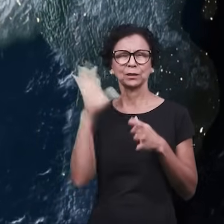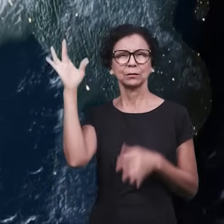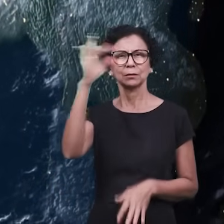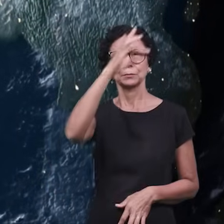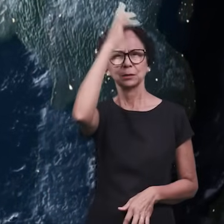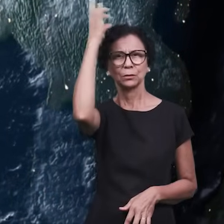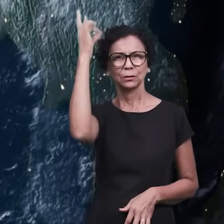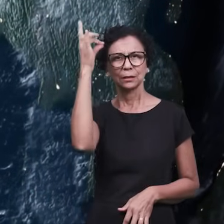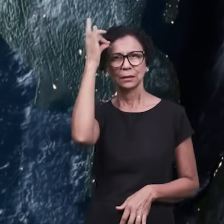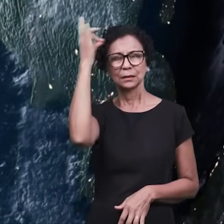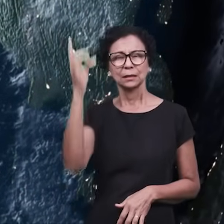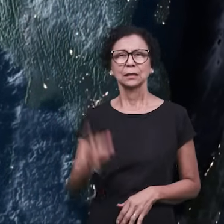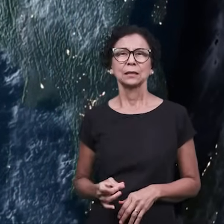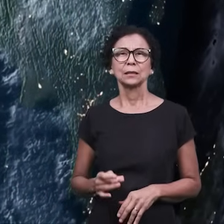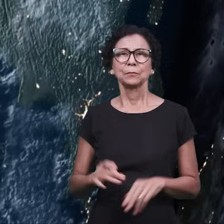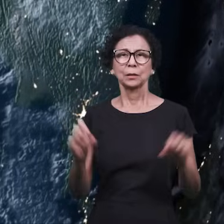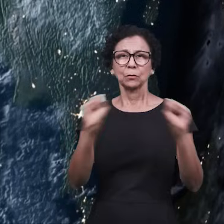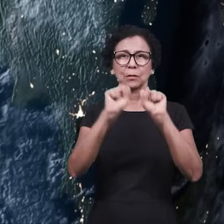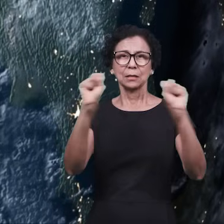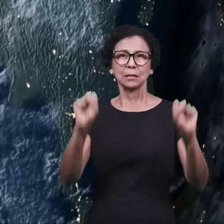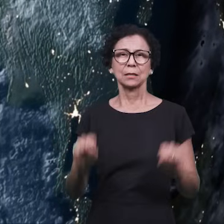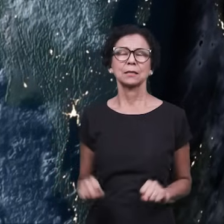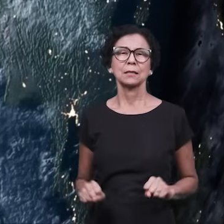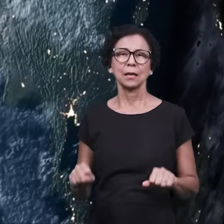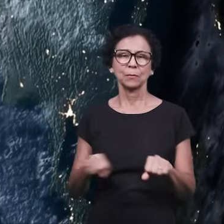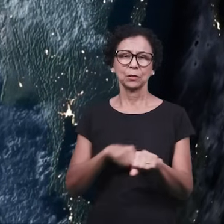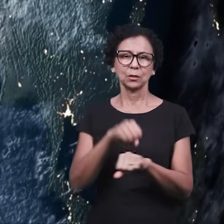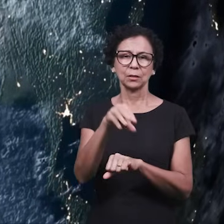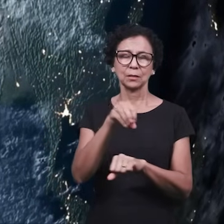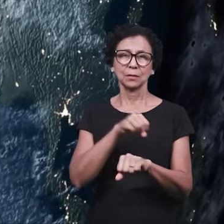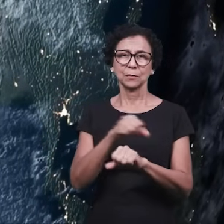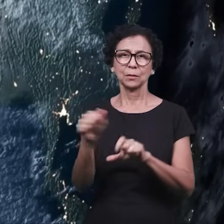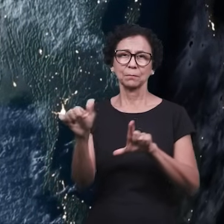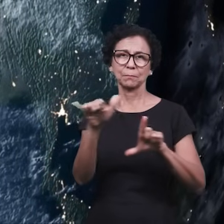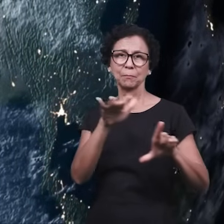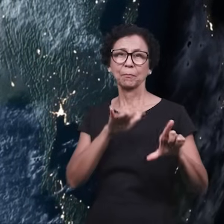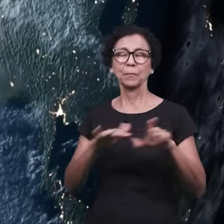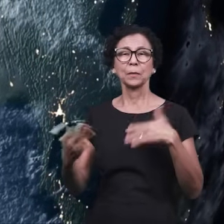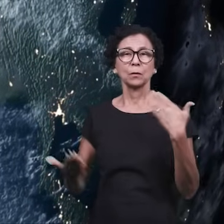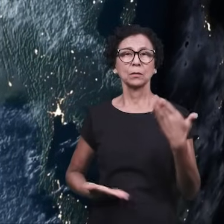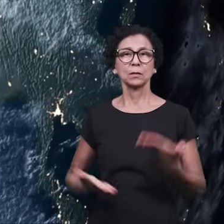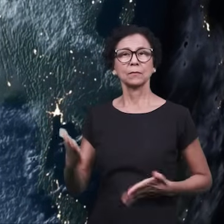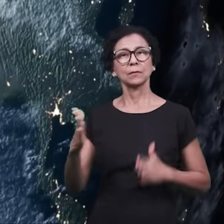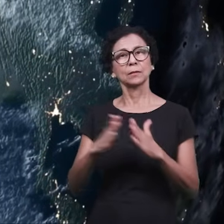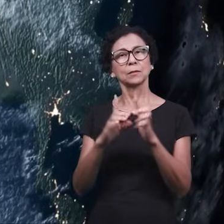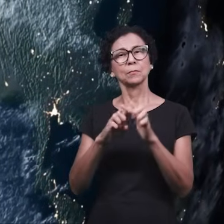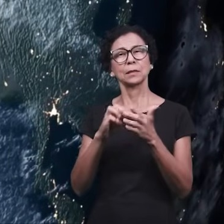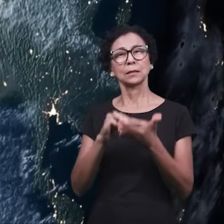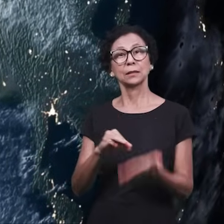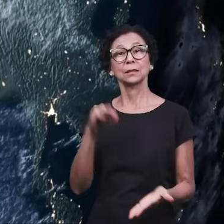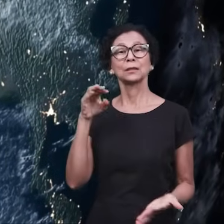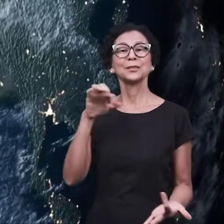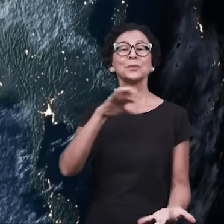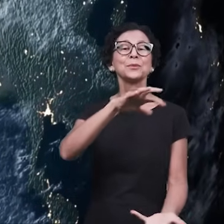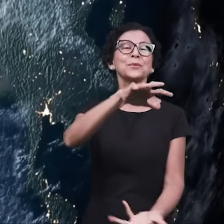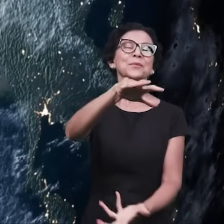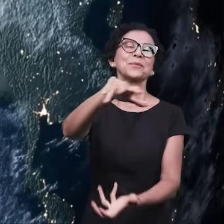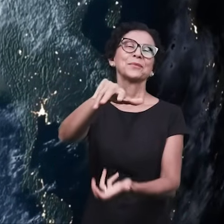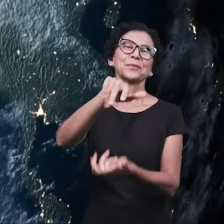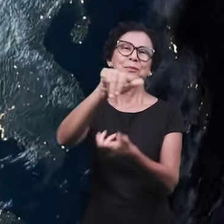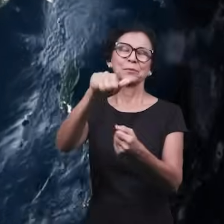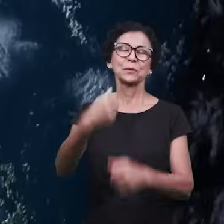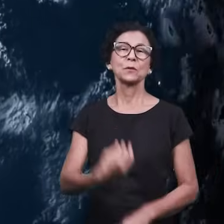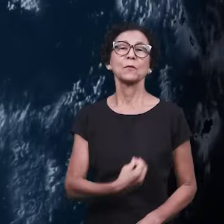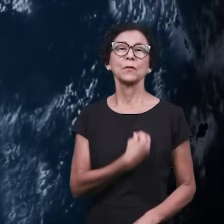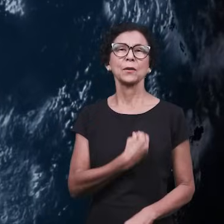espírito. Através do sistema de transmissão multiplataformas, os membros da Igreja Cristã Maranata de todo o